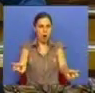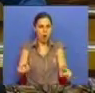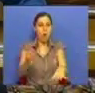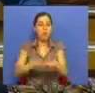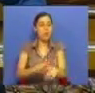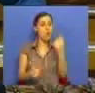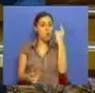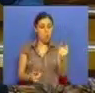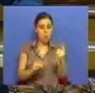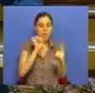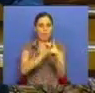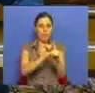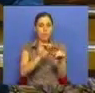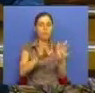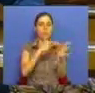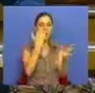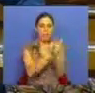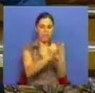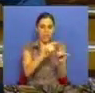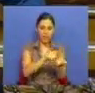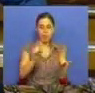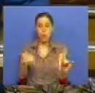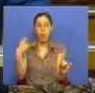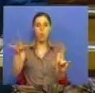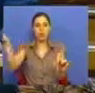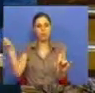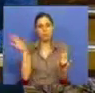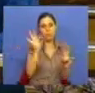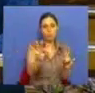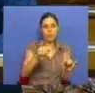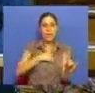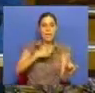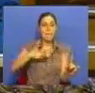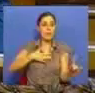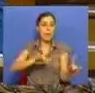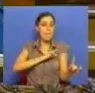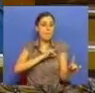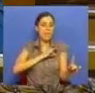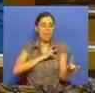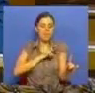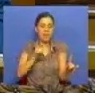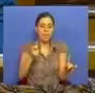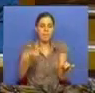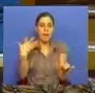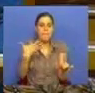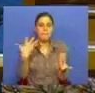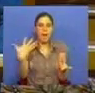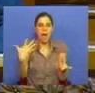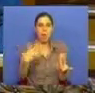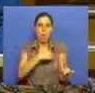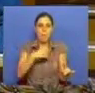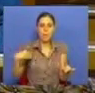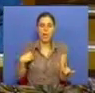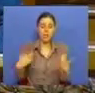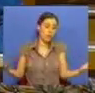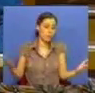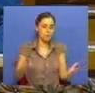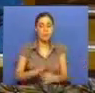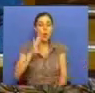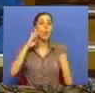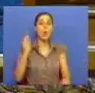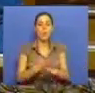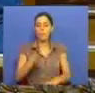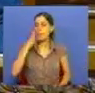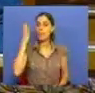apenas porque um pertence ao quadro do serviço público e outro foi lá colocado por uma empresa privada de aluguer de mão de obra médica. E por último, é preciso